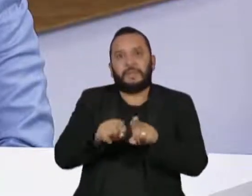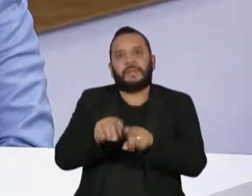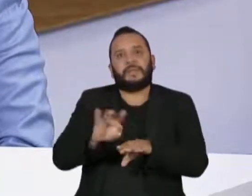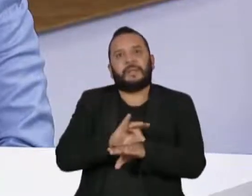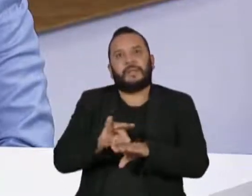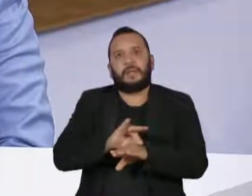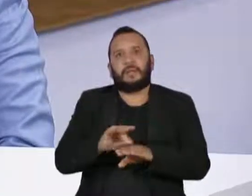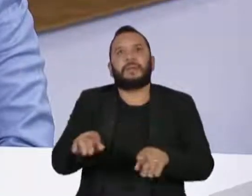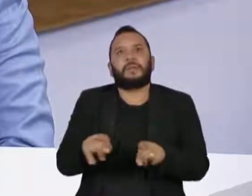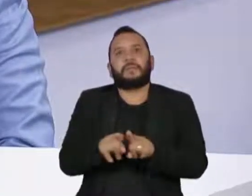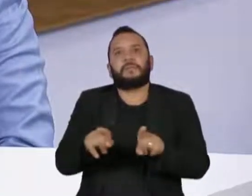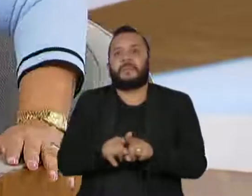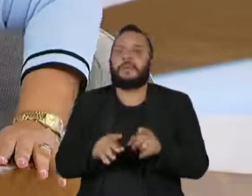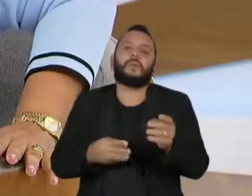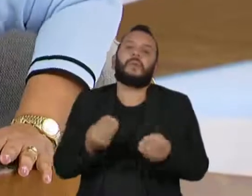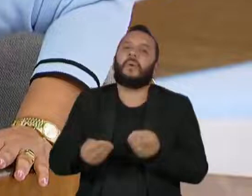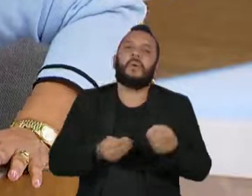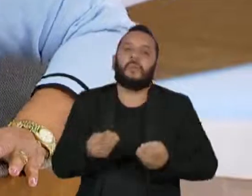como isso